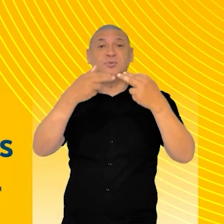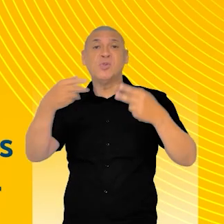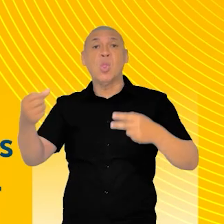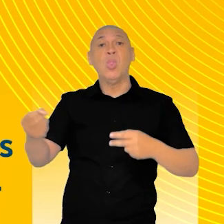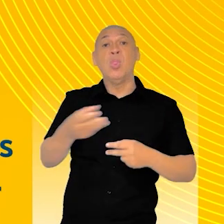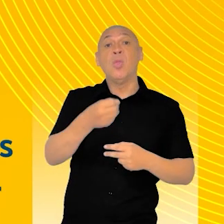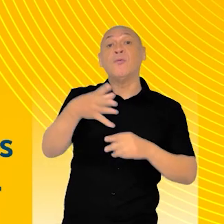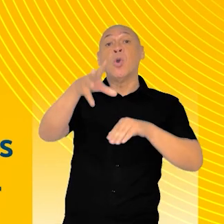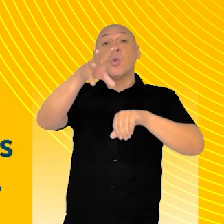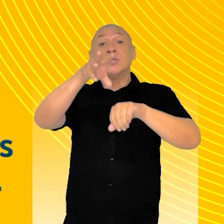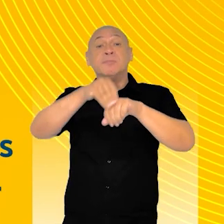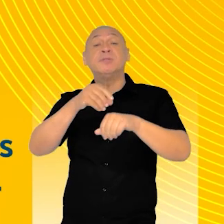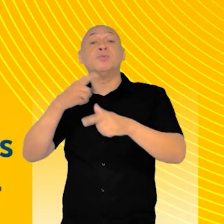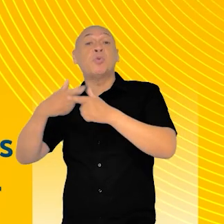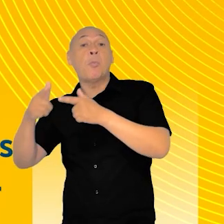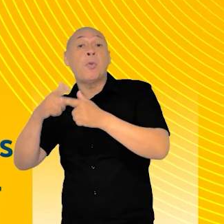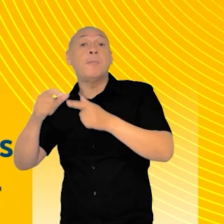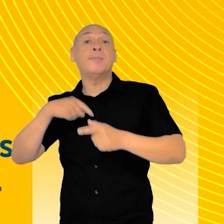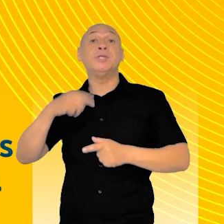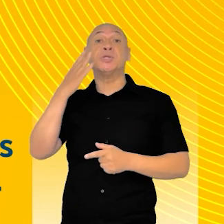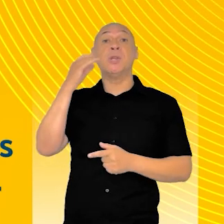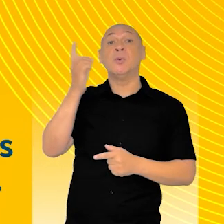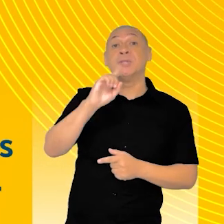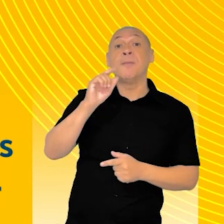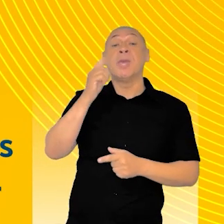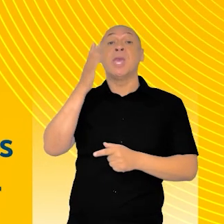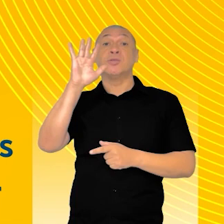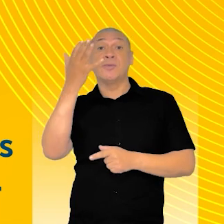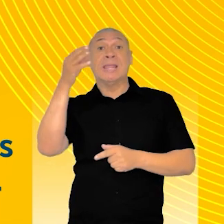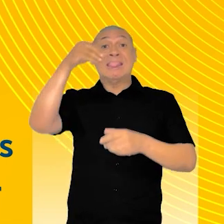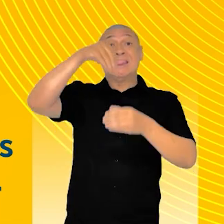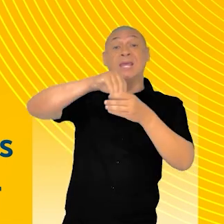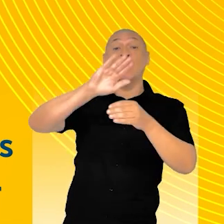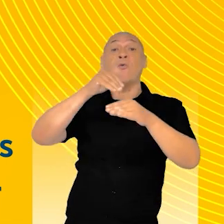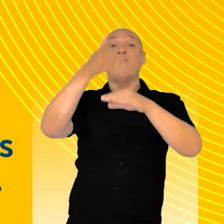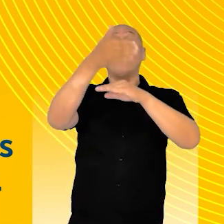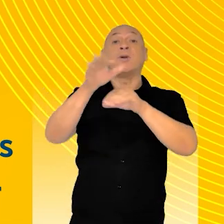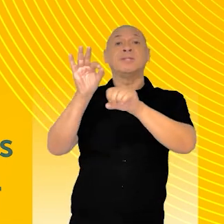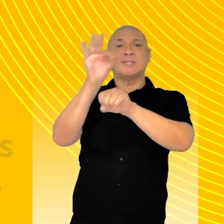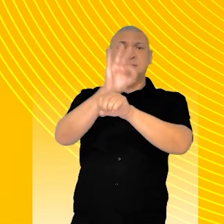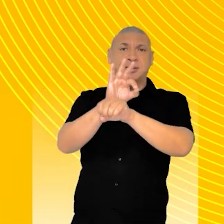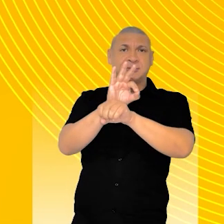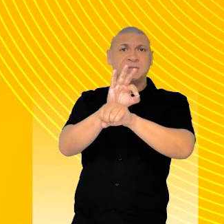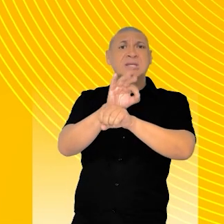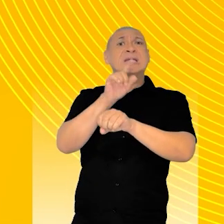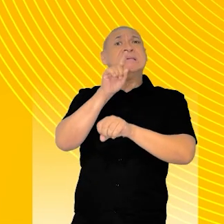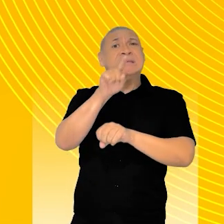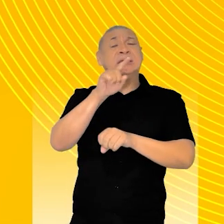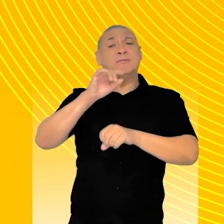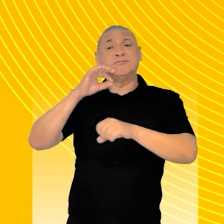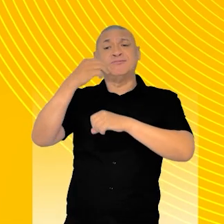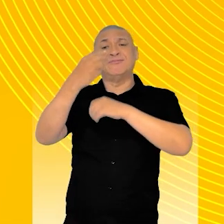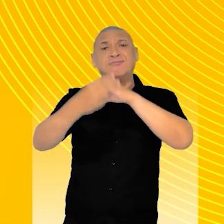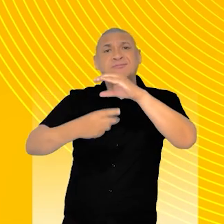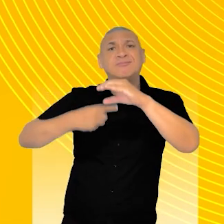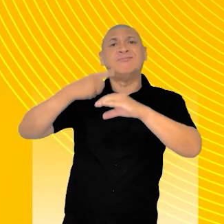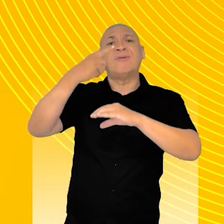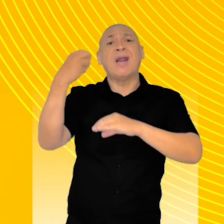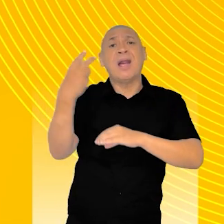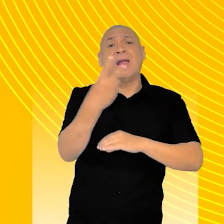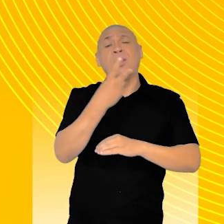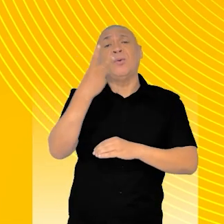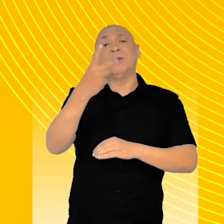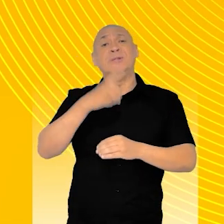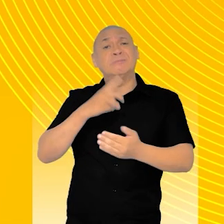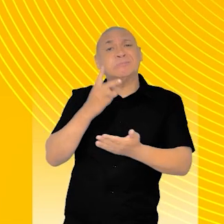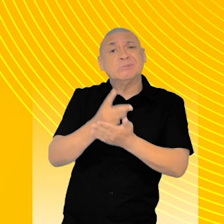novos conhecimentos para os problemas que ainda não têm solução, dentro ou fora da Samarco. Esse ciclo gera valor ao ser aplicado na